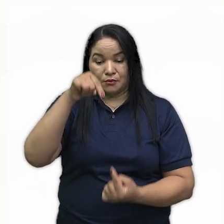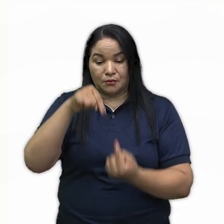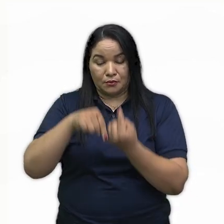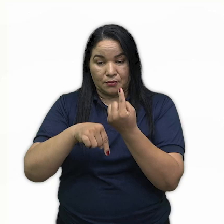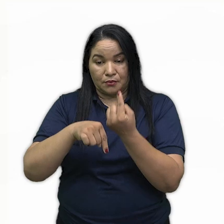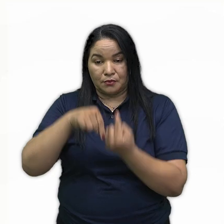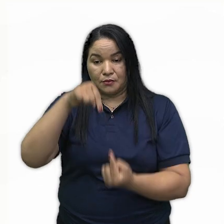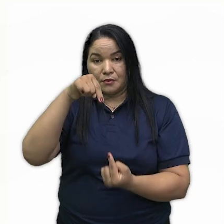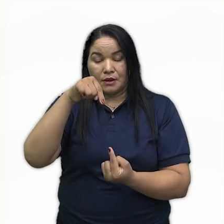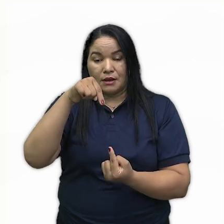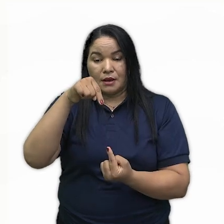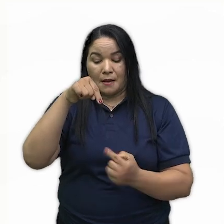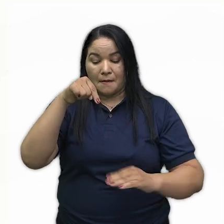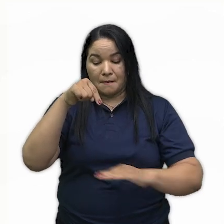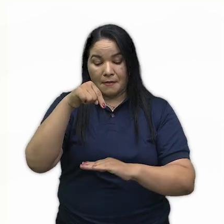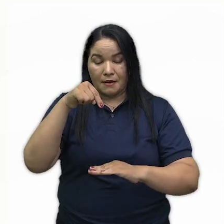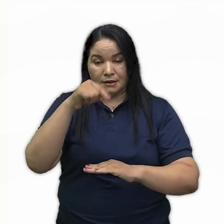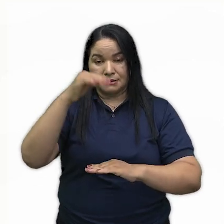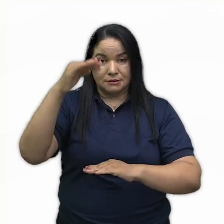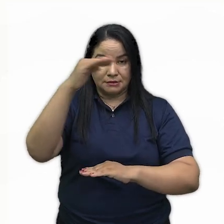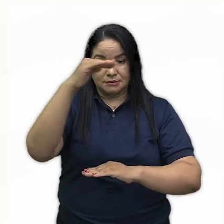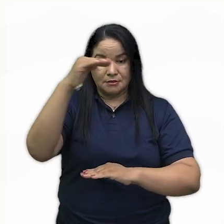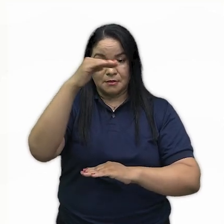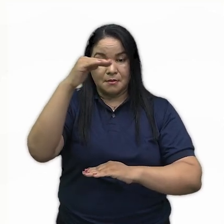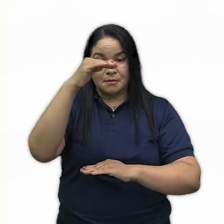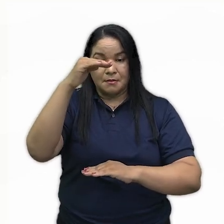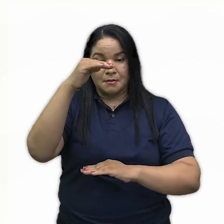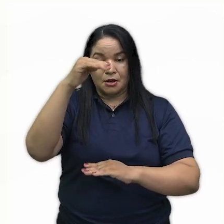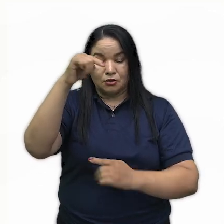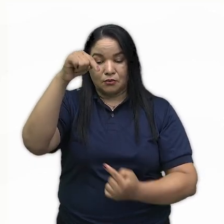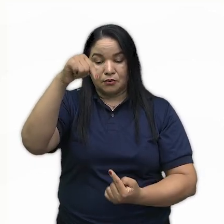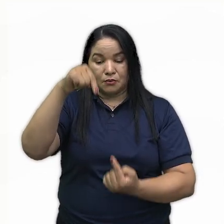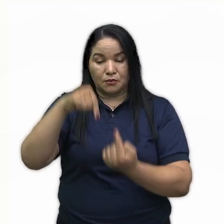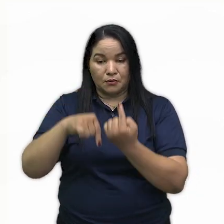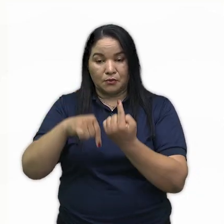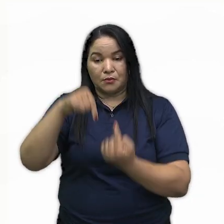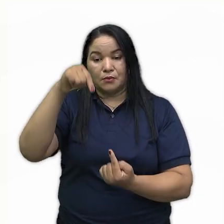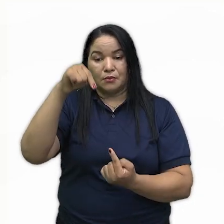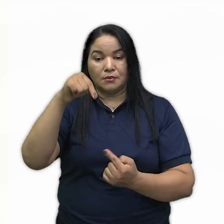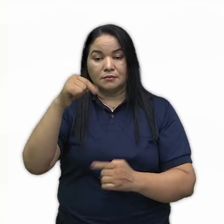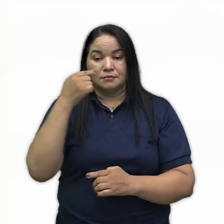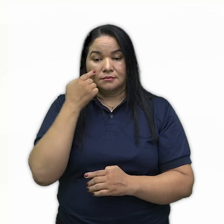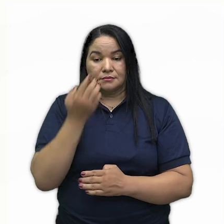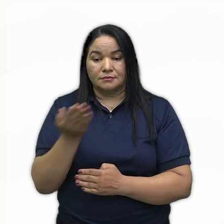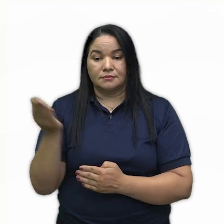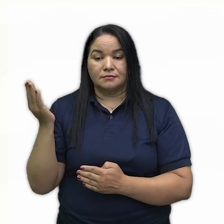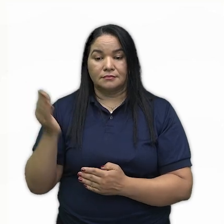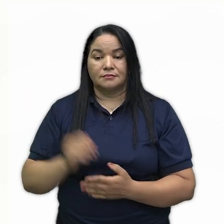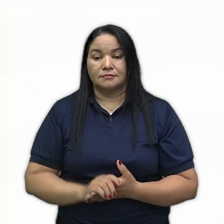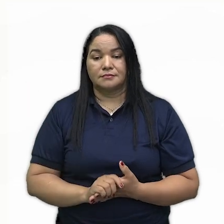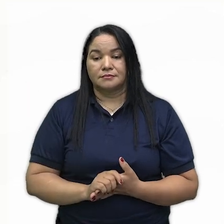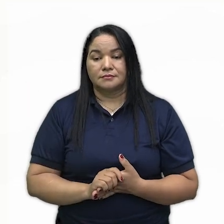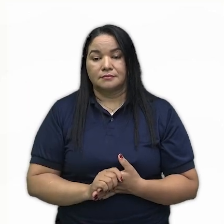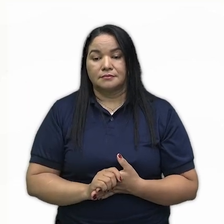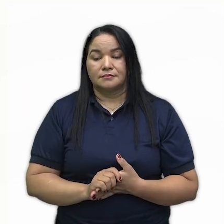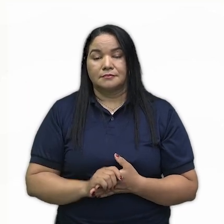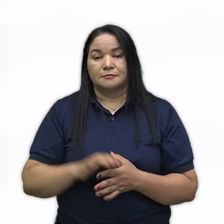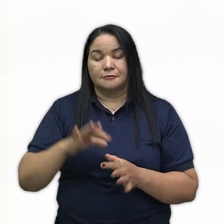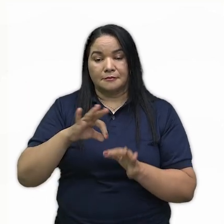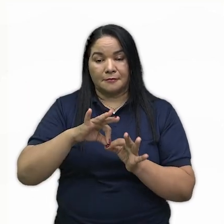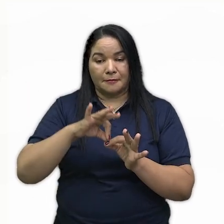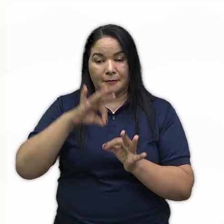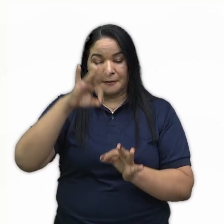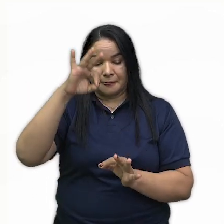às bases, ou seja, ó, ele vai fazer exatamente, né,